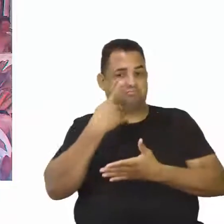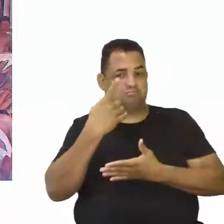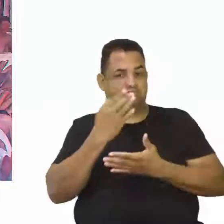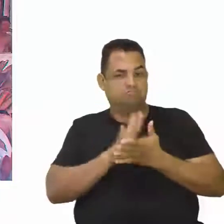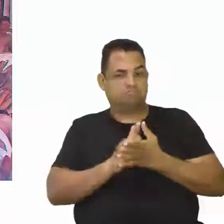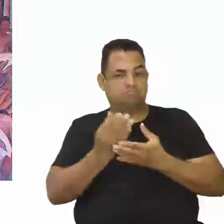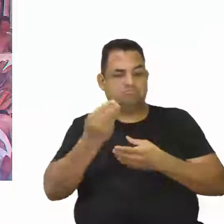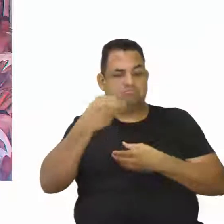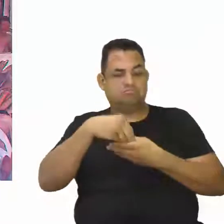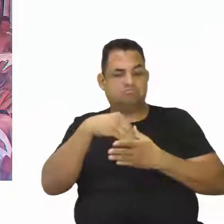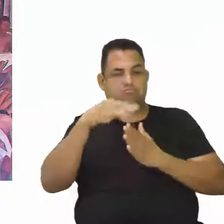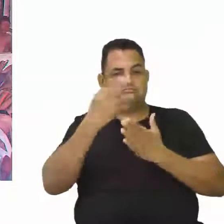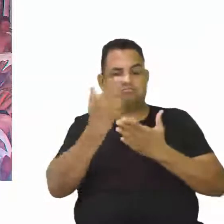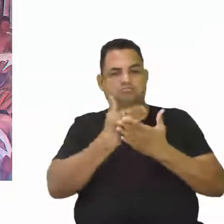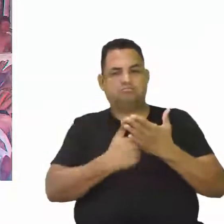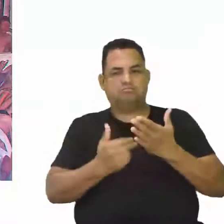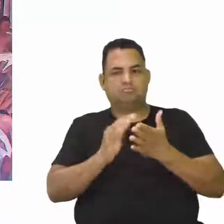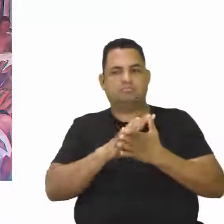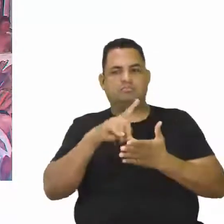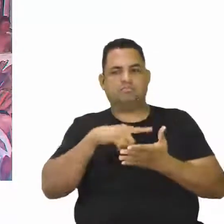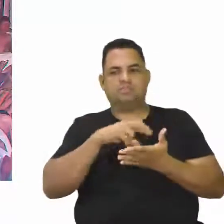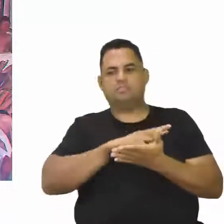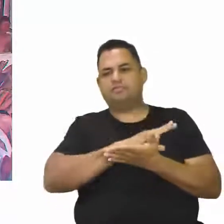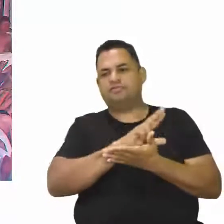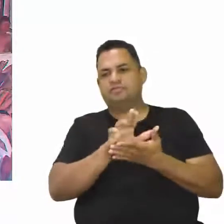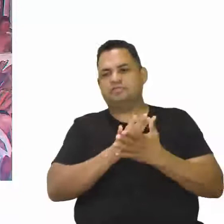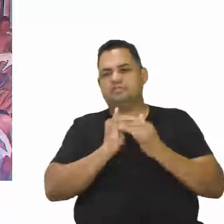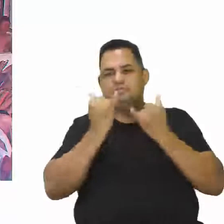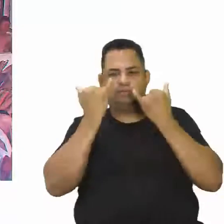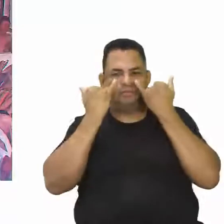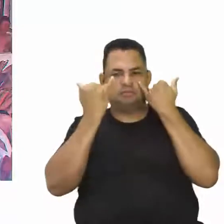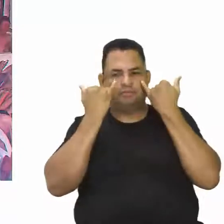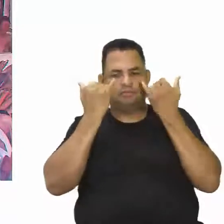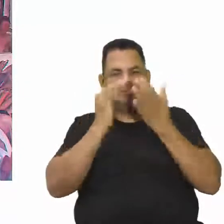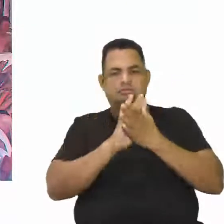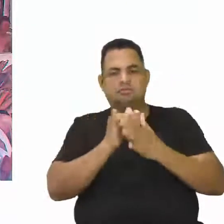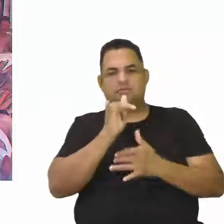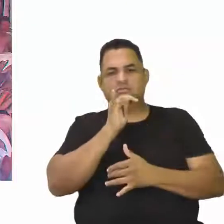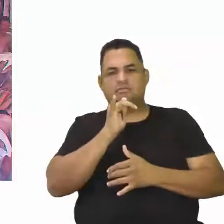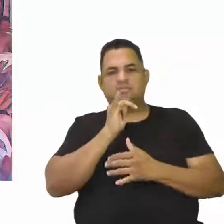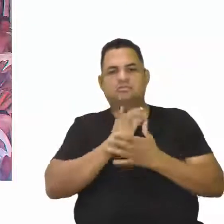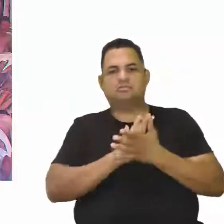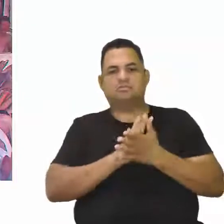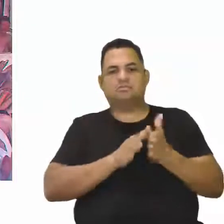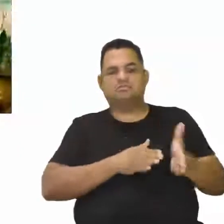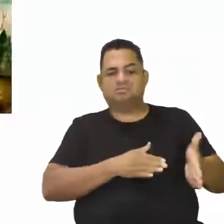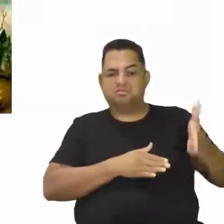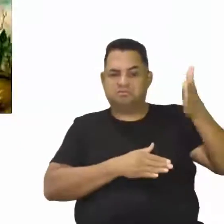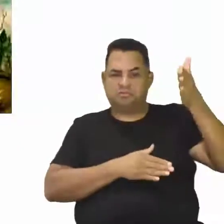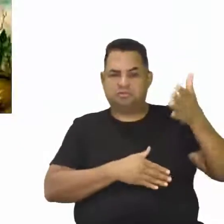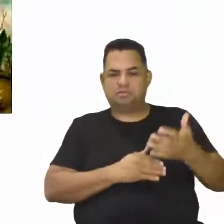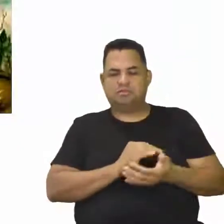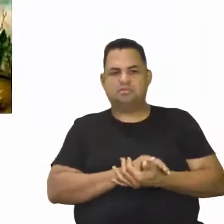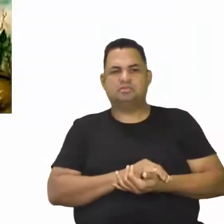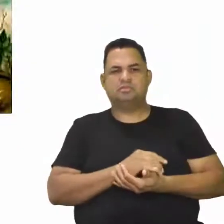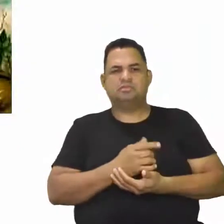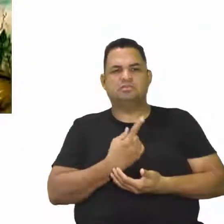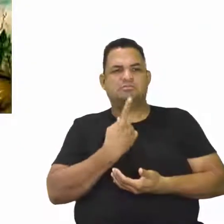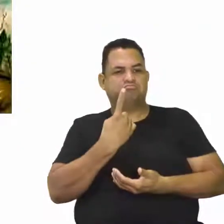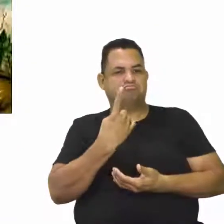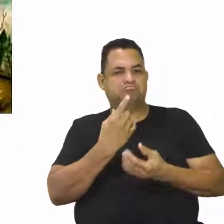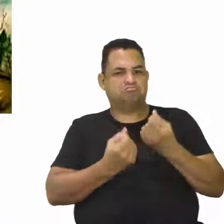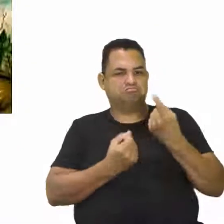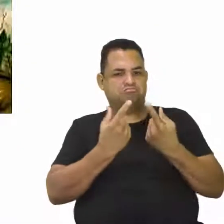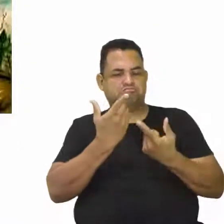dentro de uma pintura a gente pode tirar muita informação. Sim. E o maior exemplo são os murais. Isso mesmo. Nós vimos